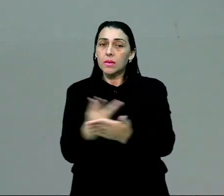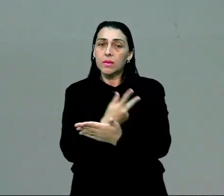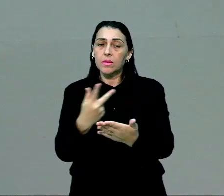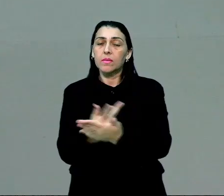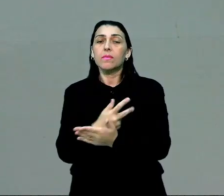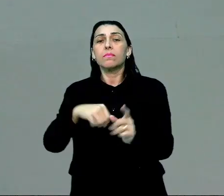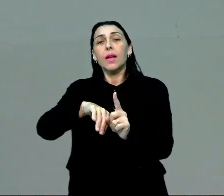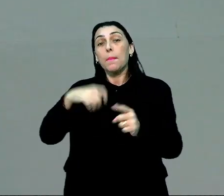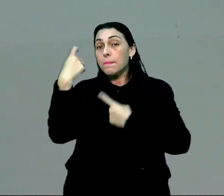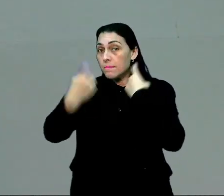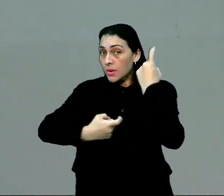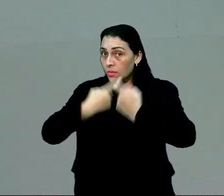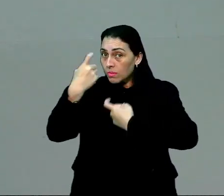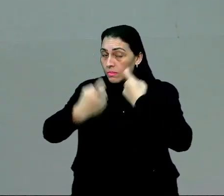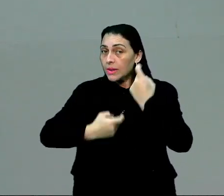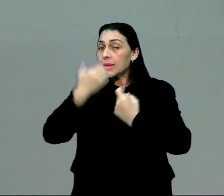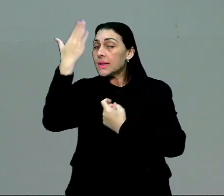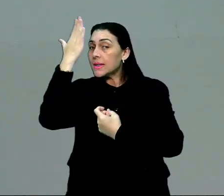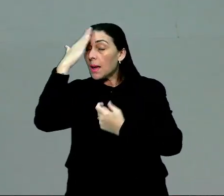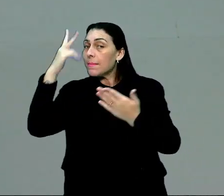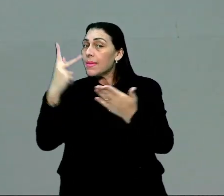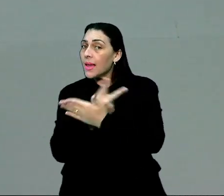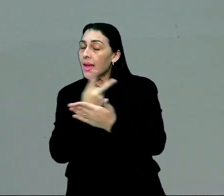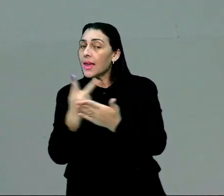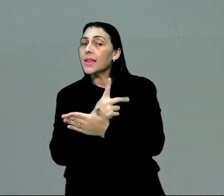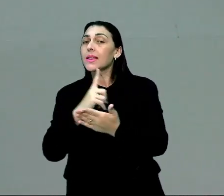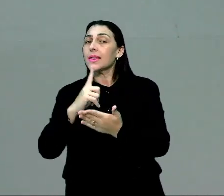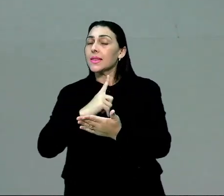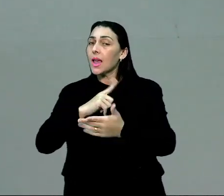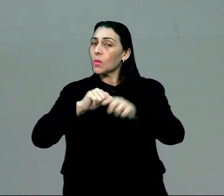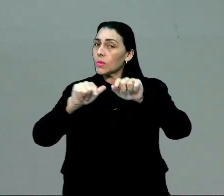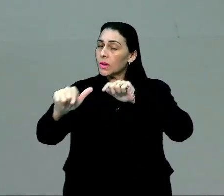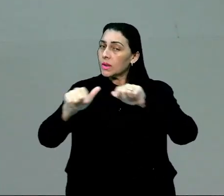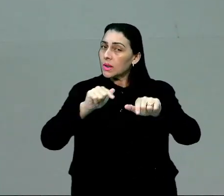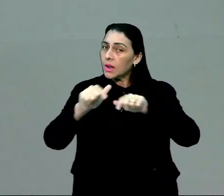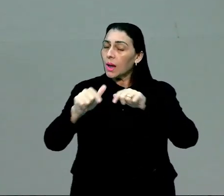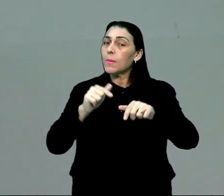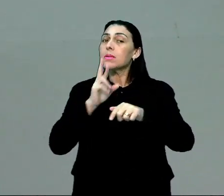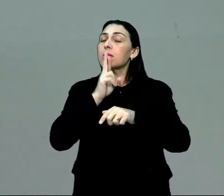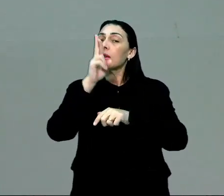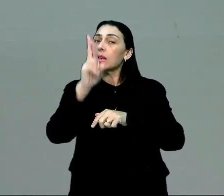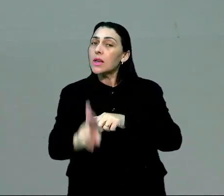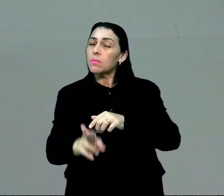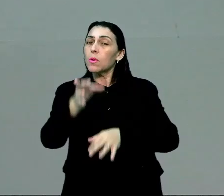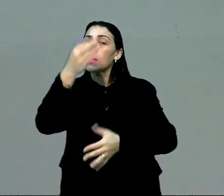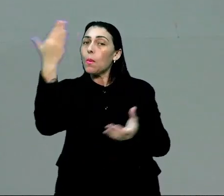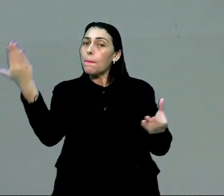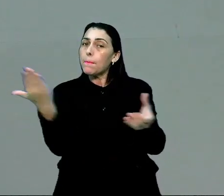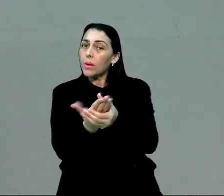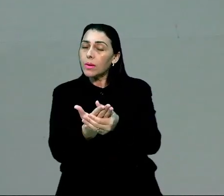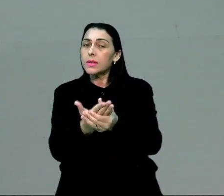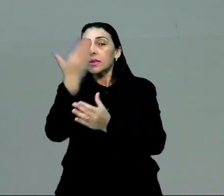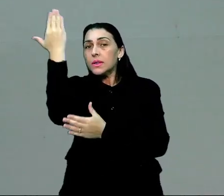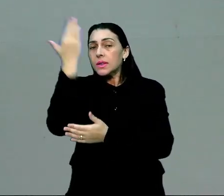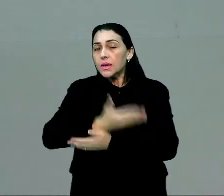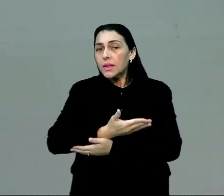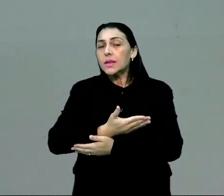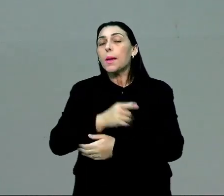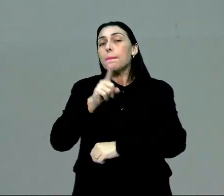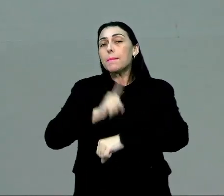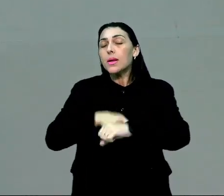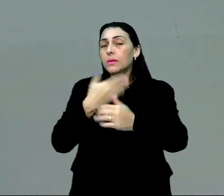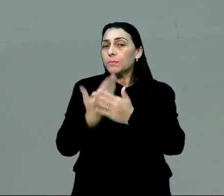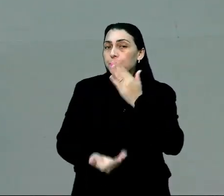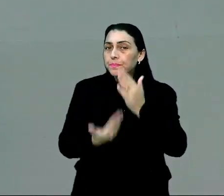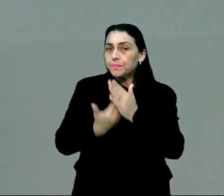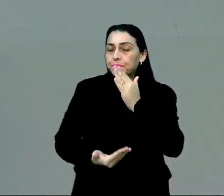ficar um pouco mais preocupada, porque ela sabe que ela vai ter todo um trabalho de ter que responder esse crime, vai perder um tempo, talvez seja